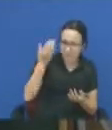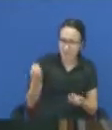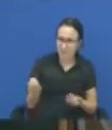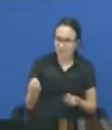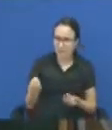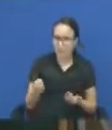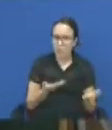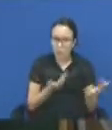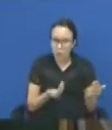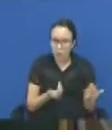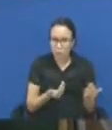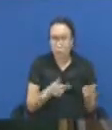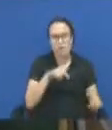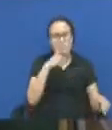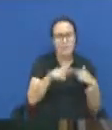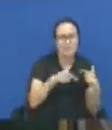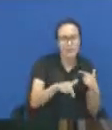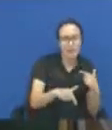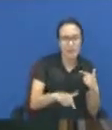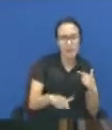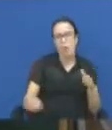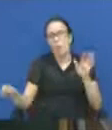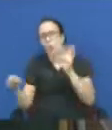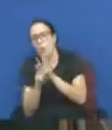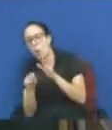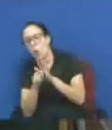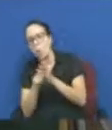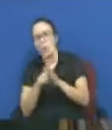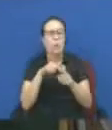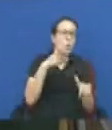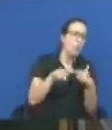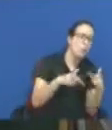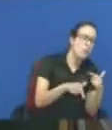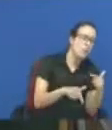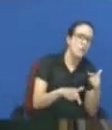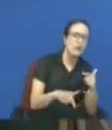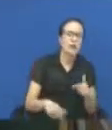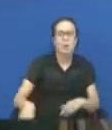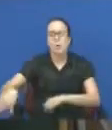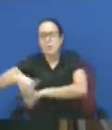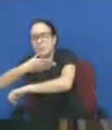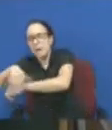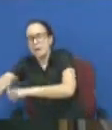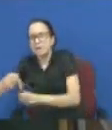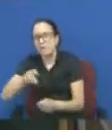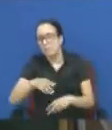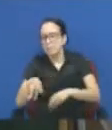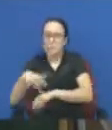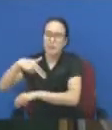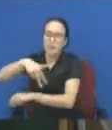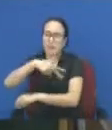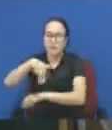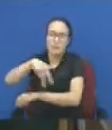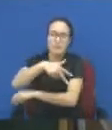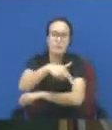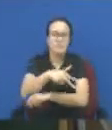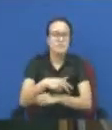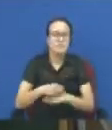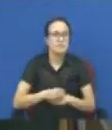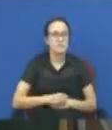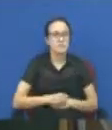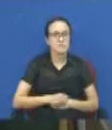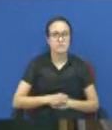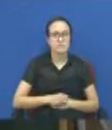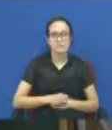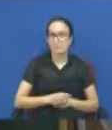jovem pobre. Ou trabalhar ou ir para o tráfico. Ou trabalhar ou estar na rua vagabundeando. Essa dicotomia não pode ser